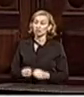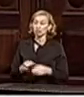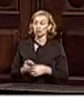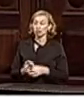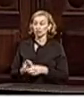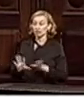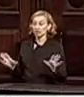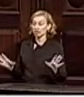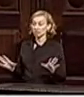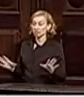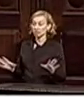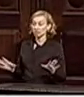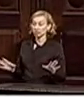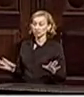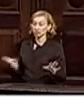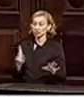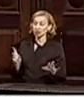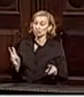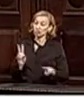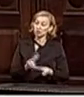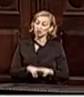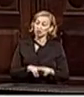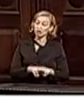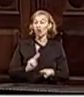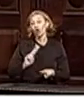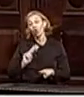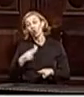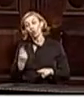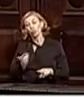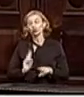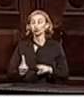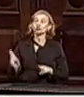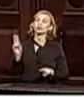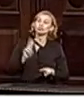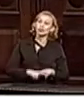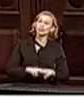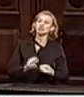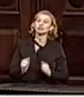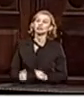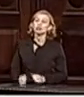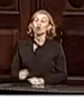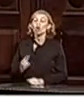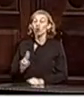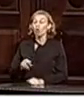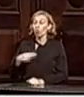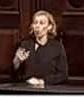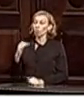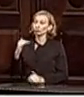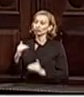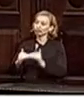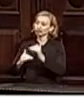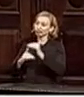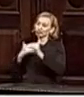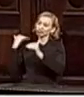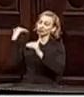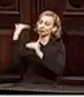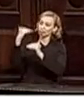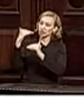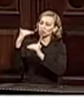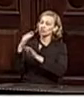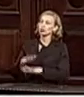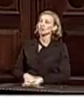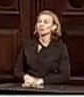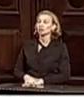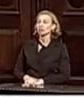instância superior. E uma instância superior que decide as questões